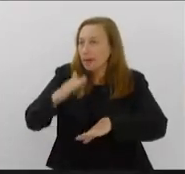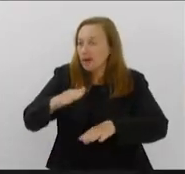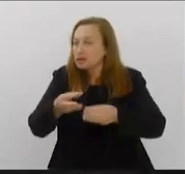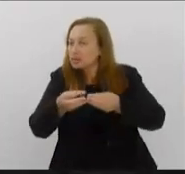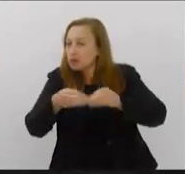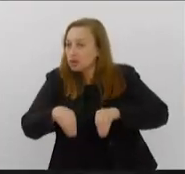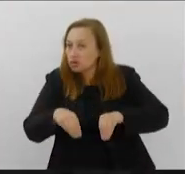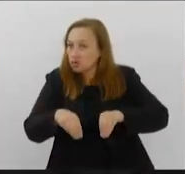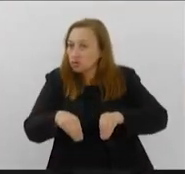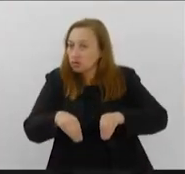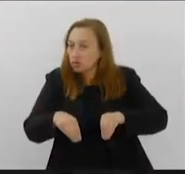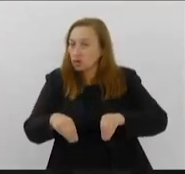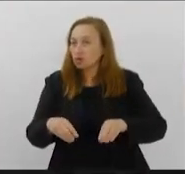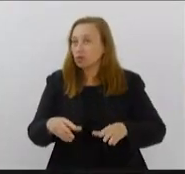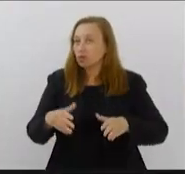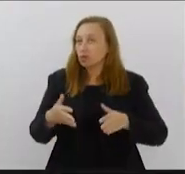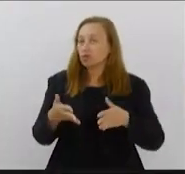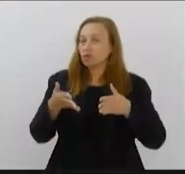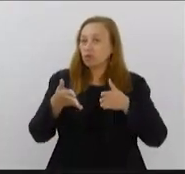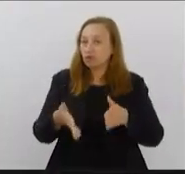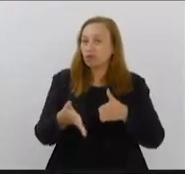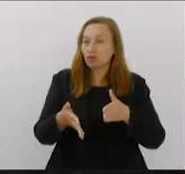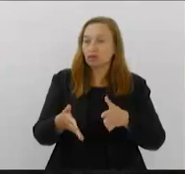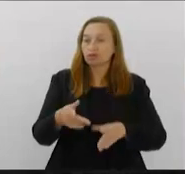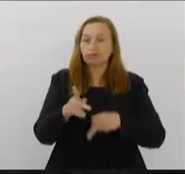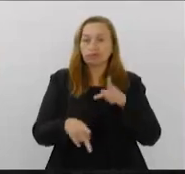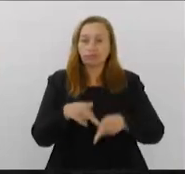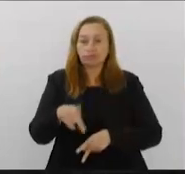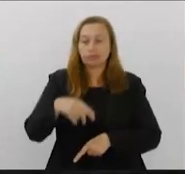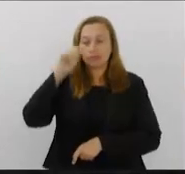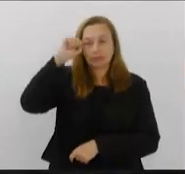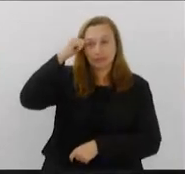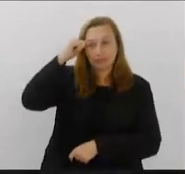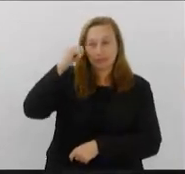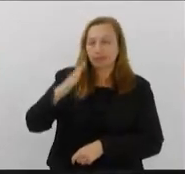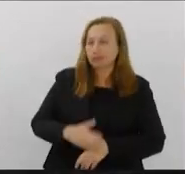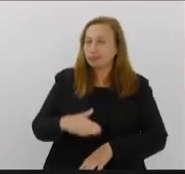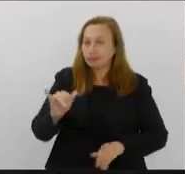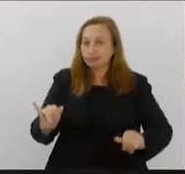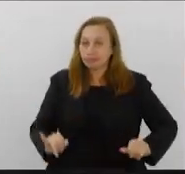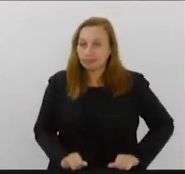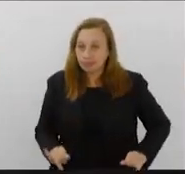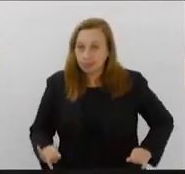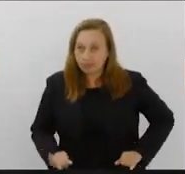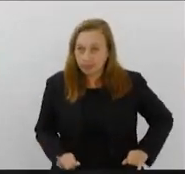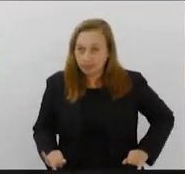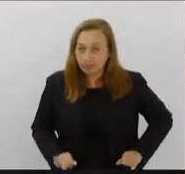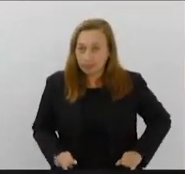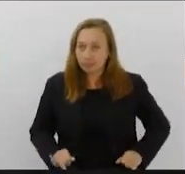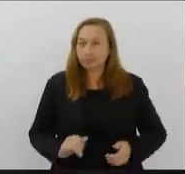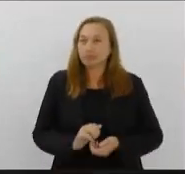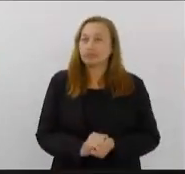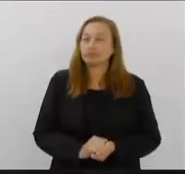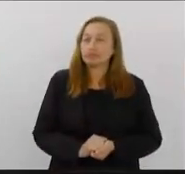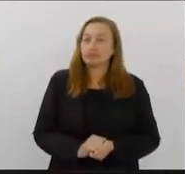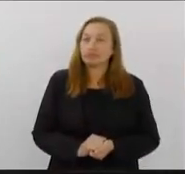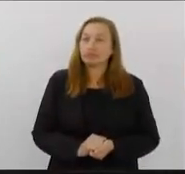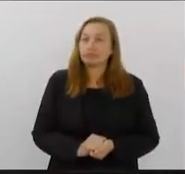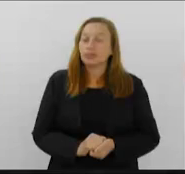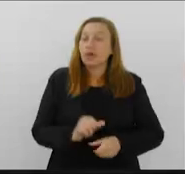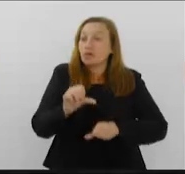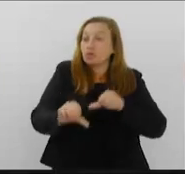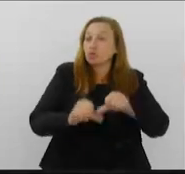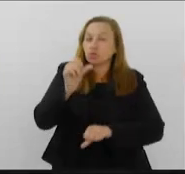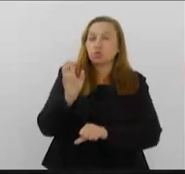os territórios onde há concentração de população negra. Aqueles territórios que mais sofrem com os efeitos das